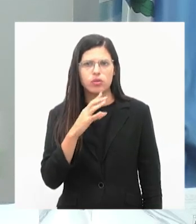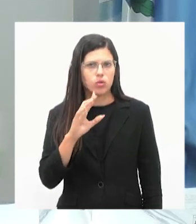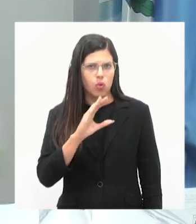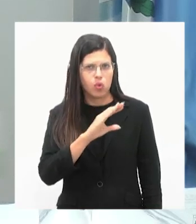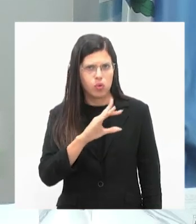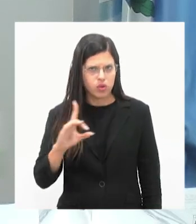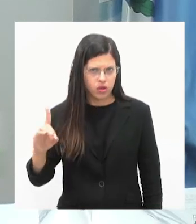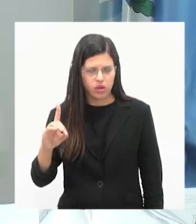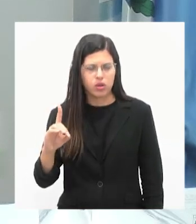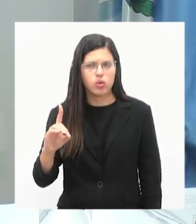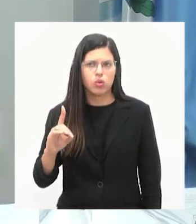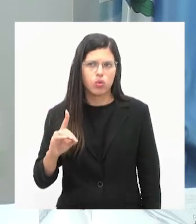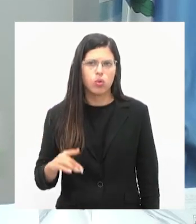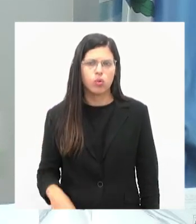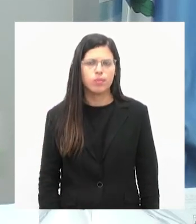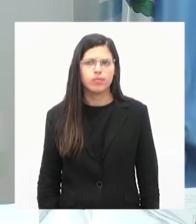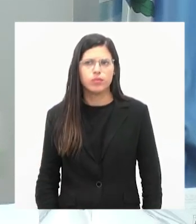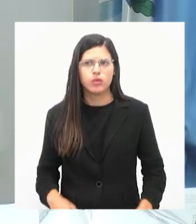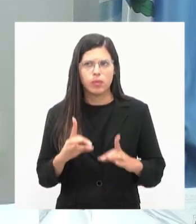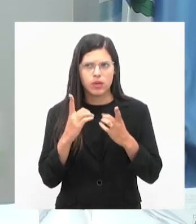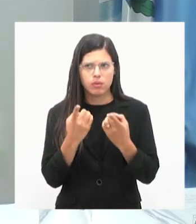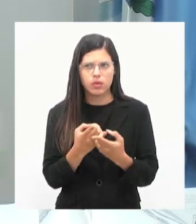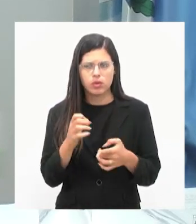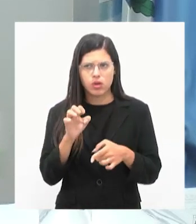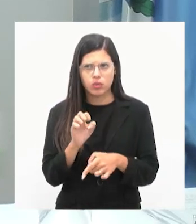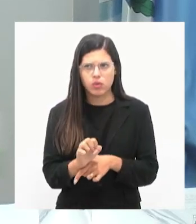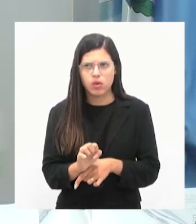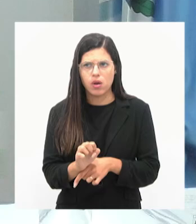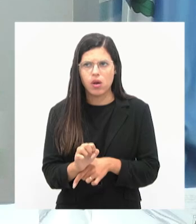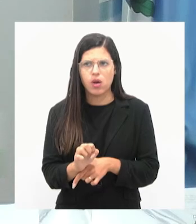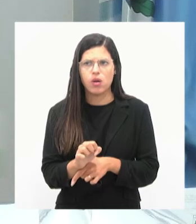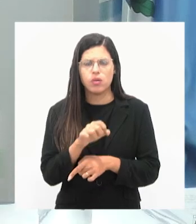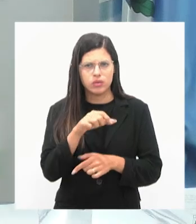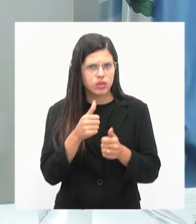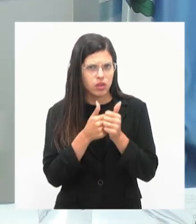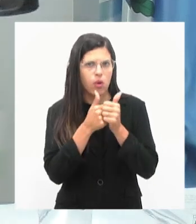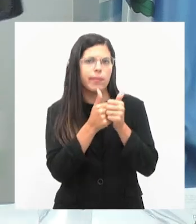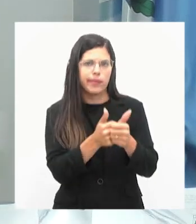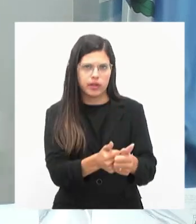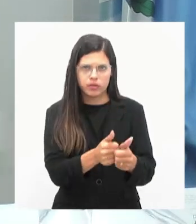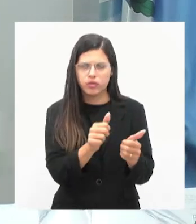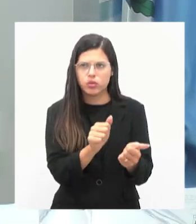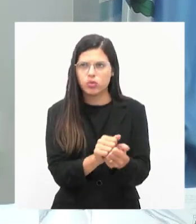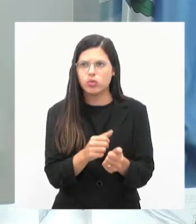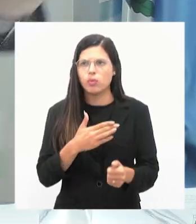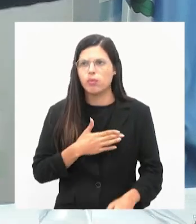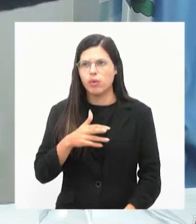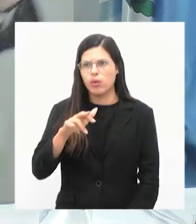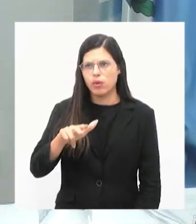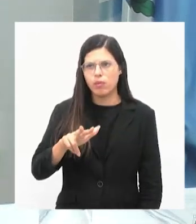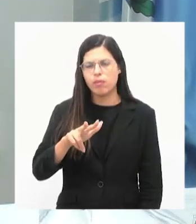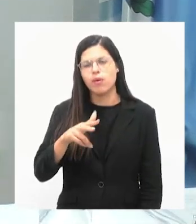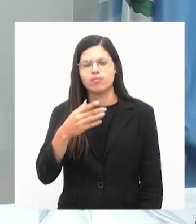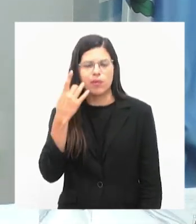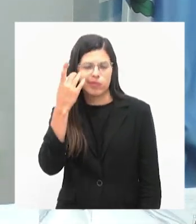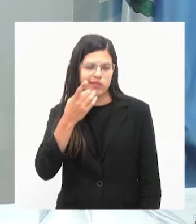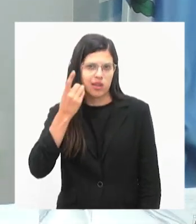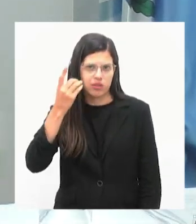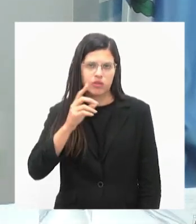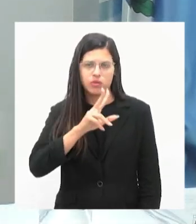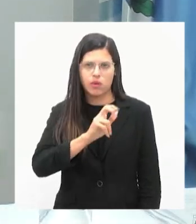aqui. O senhor é? Sebastião Médici, da presidência do Detran. Da presidência também, está acompanhando ele. Meu irmão Valdo Ceasa, meu irmão Rafael